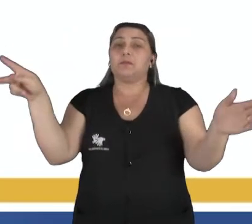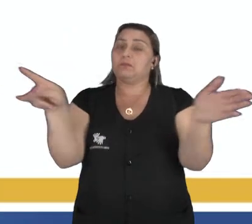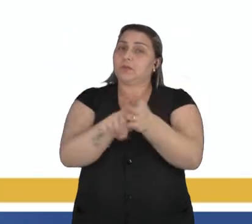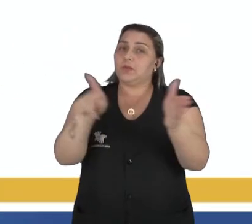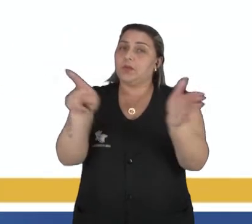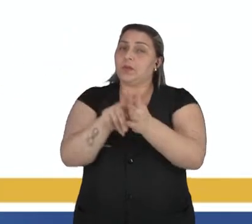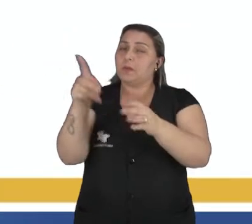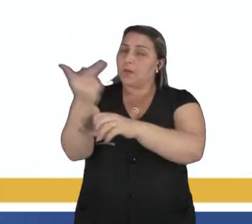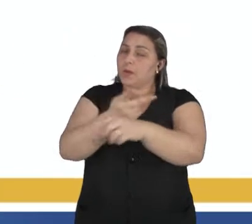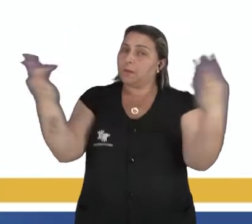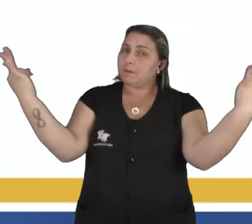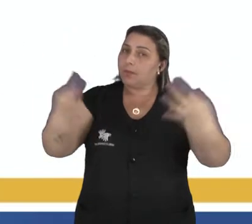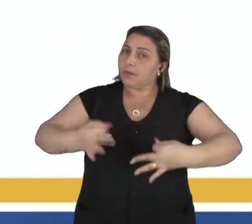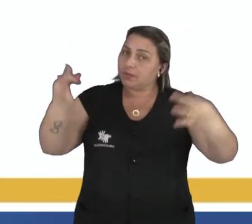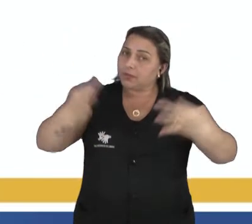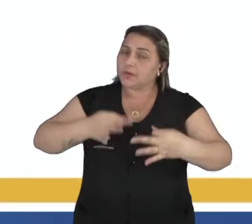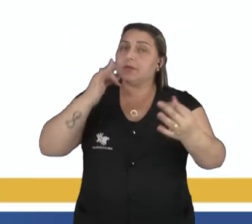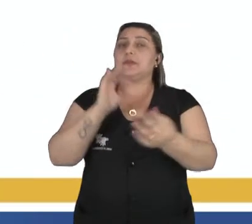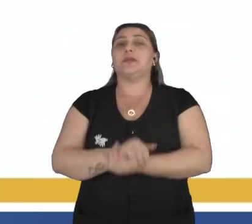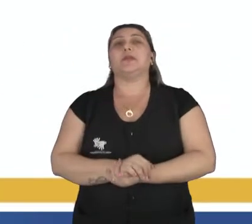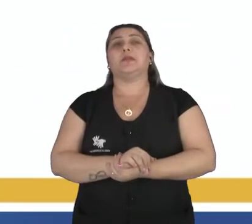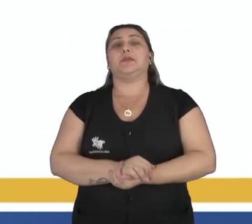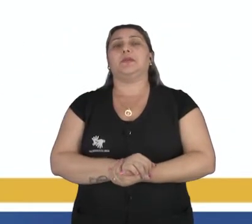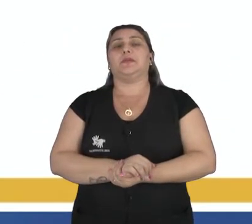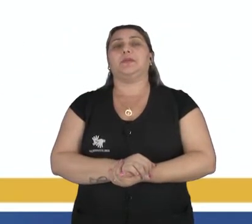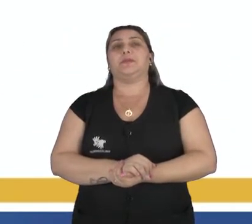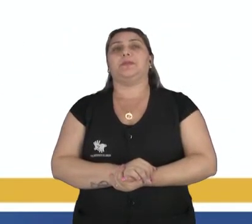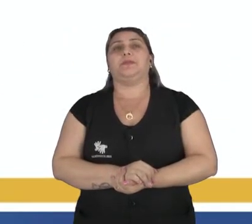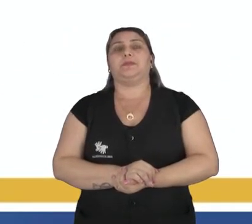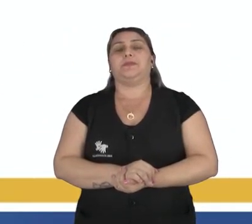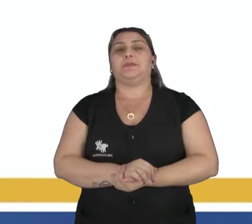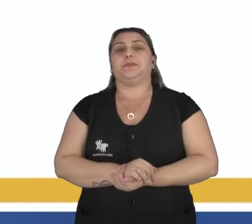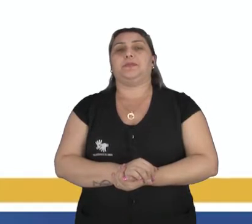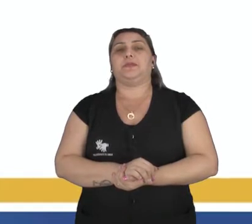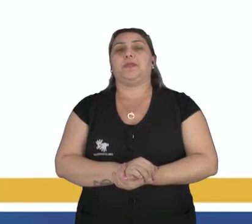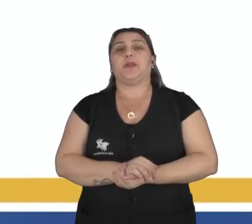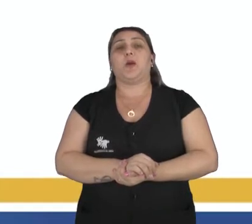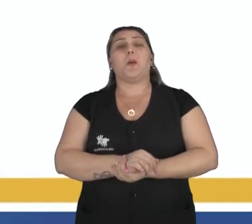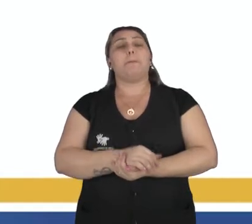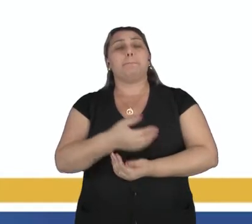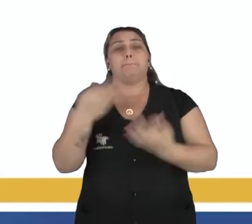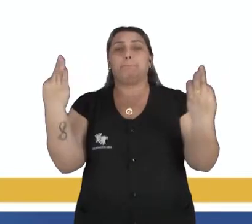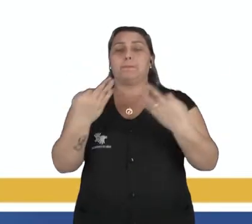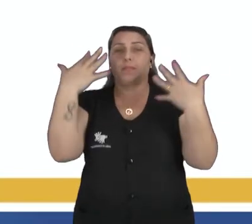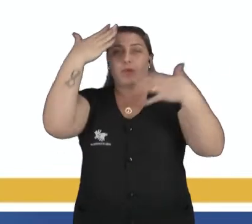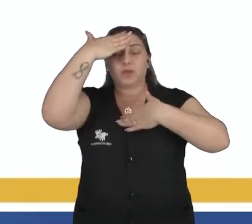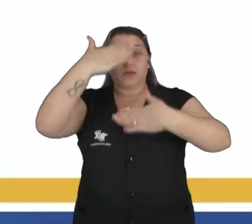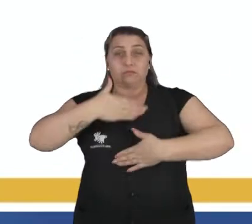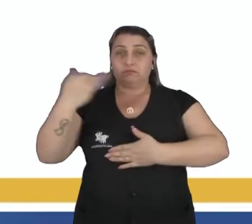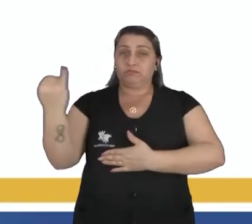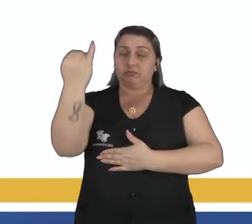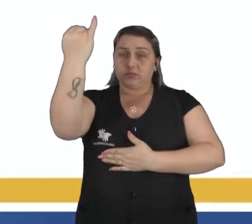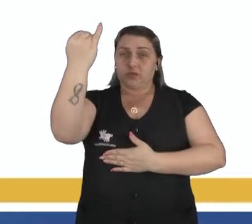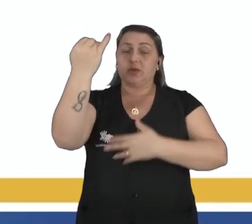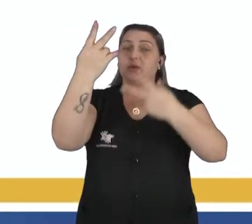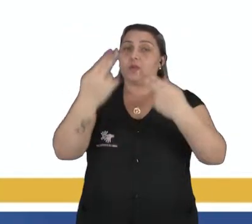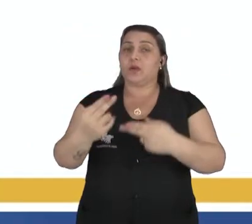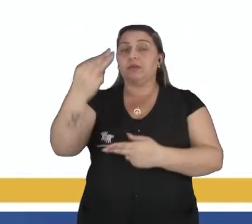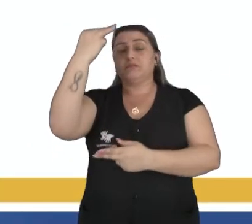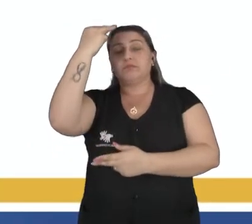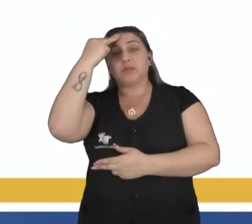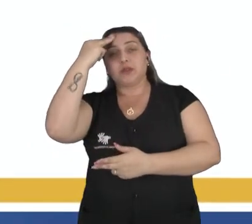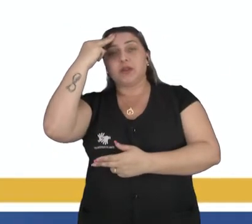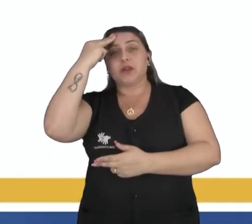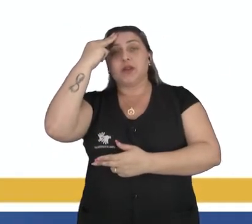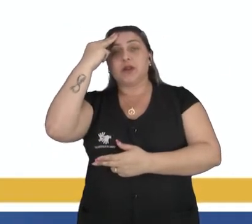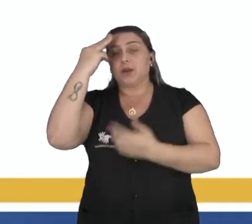pela busca pela perfeição, sendo que um belo corpo era tão importante como uma mente